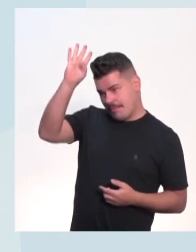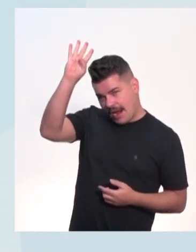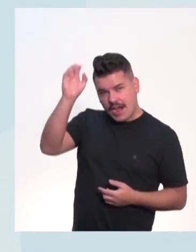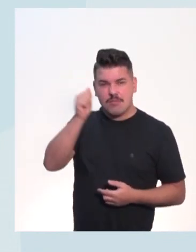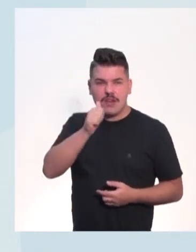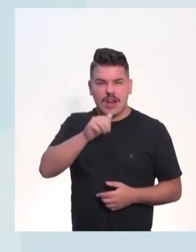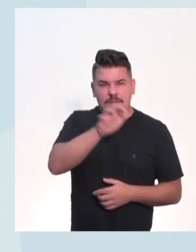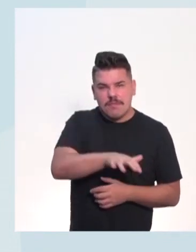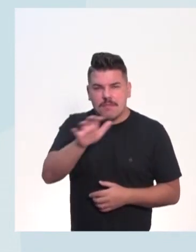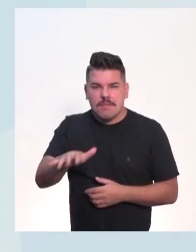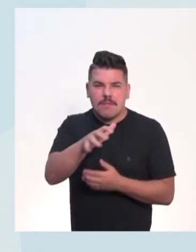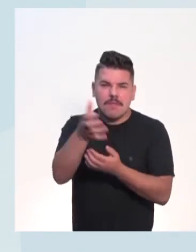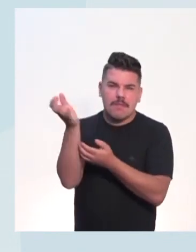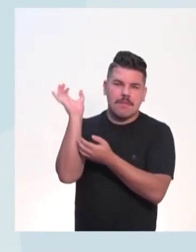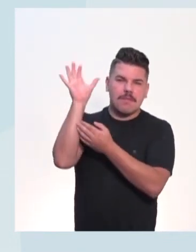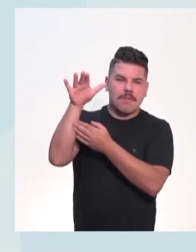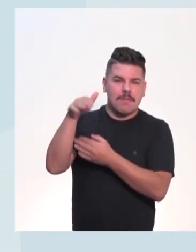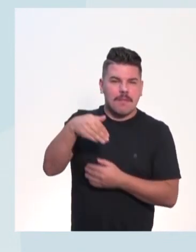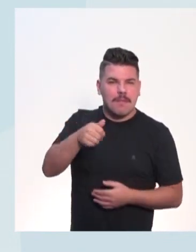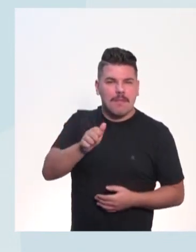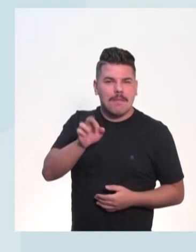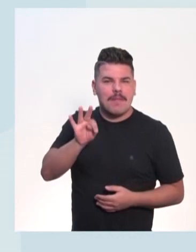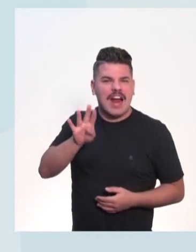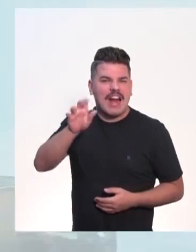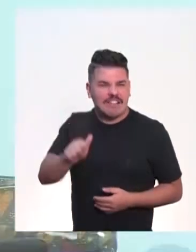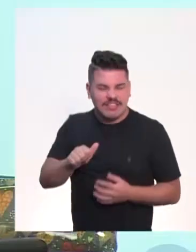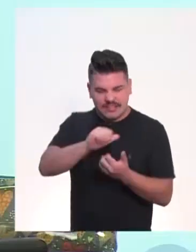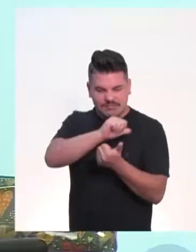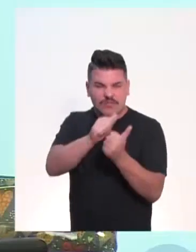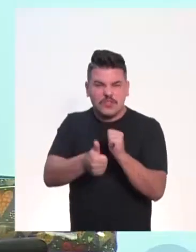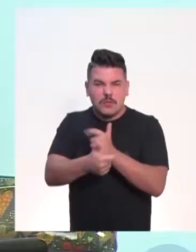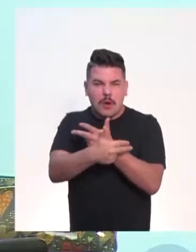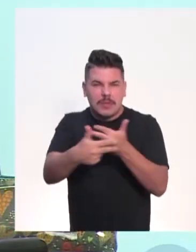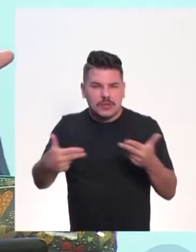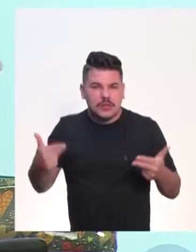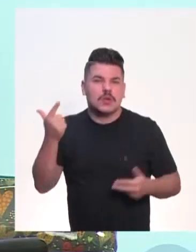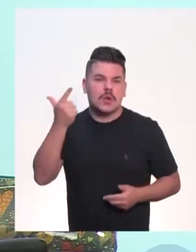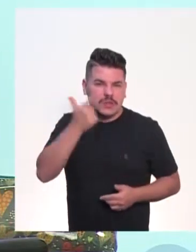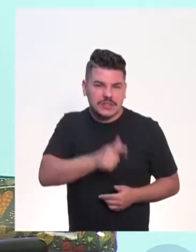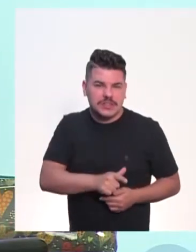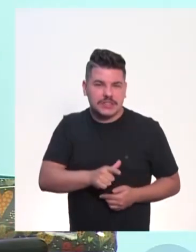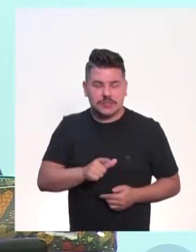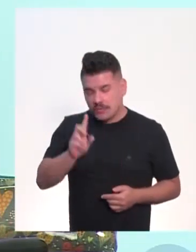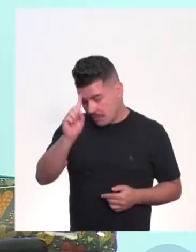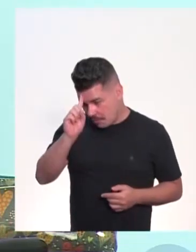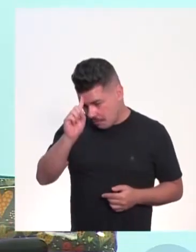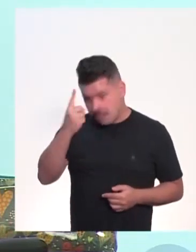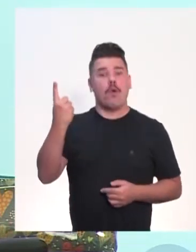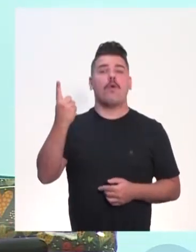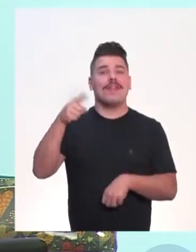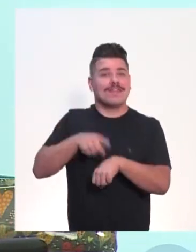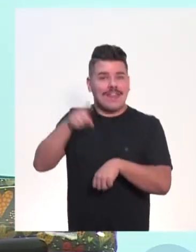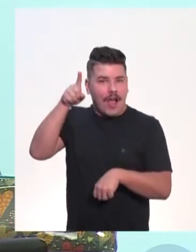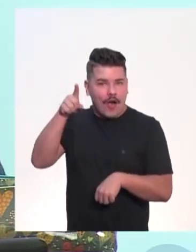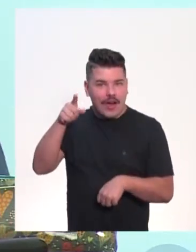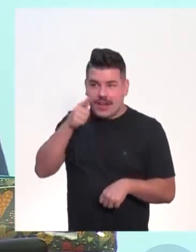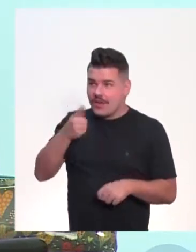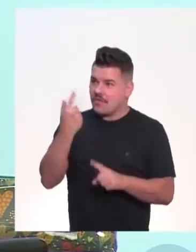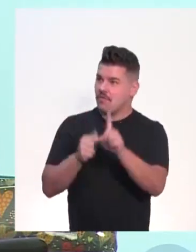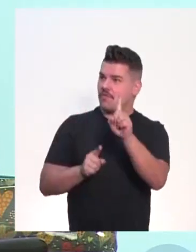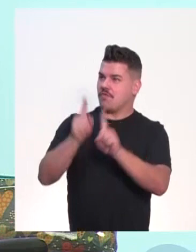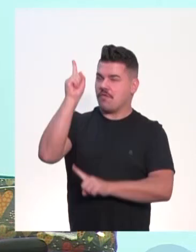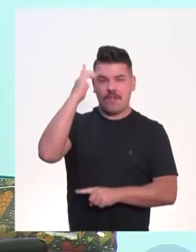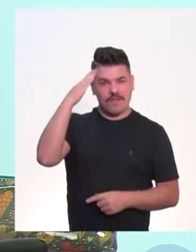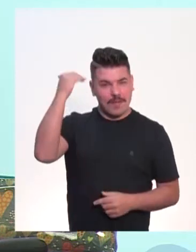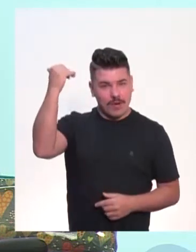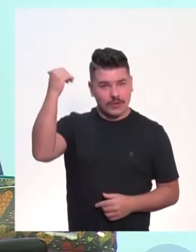nesse mundo conseguiu chegar num estado de excelência só da noite para o dia, dormindo e sonhando, sem